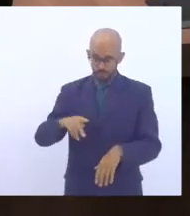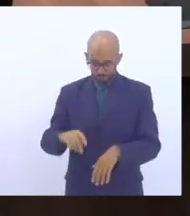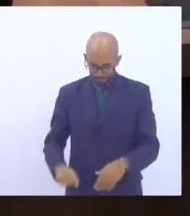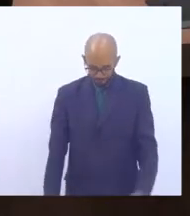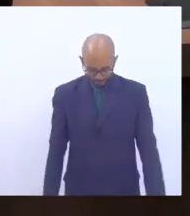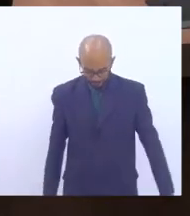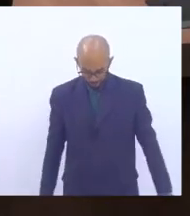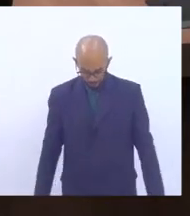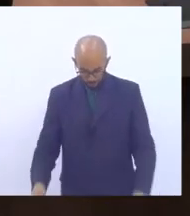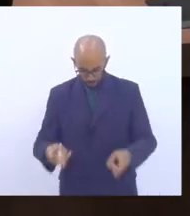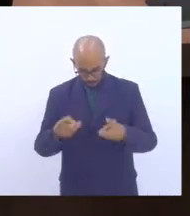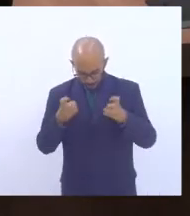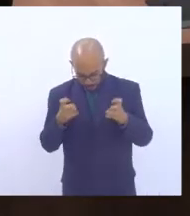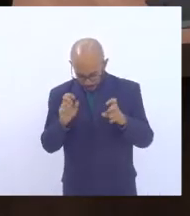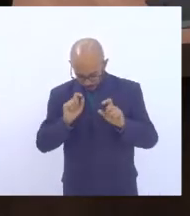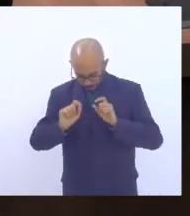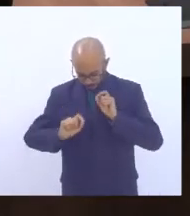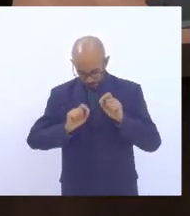observo